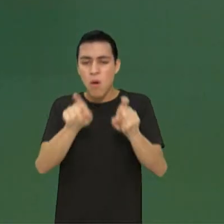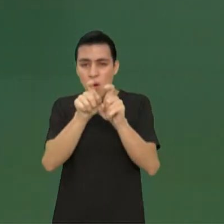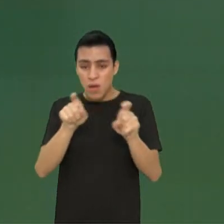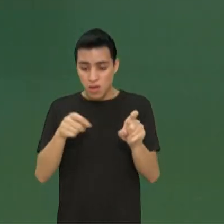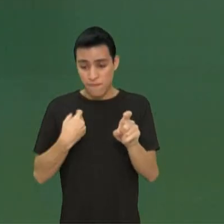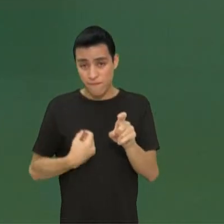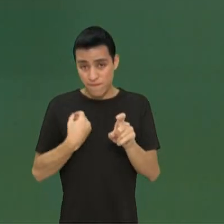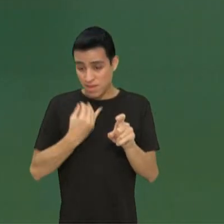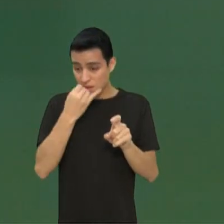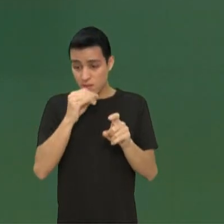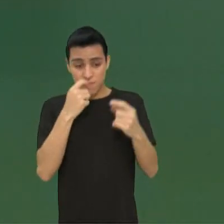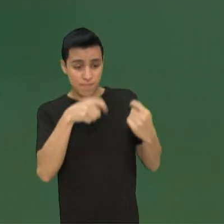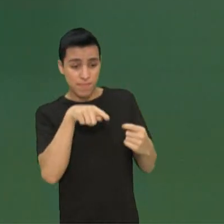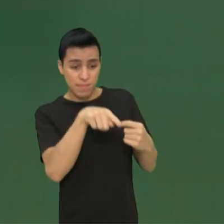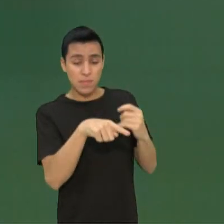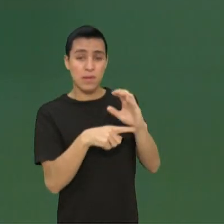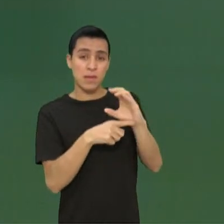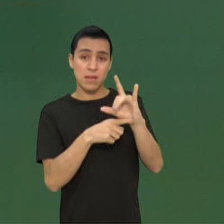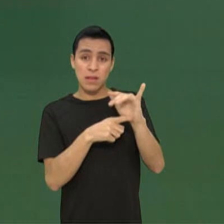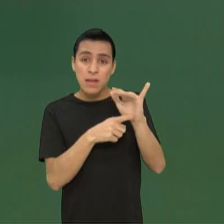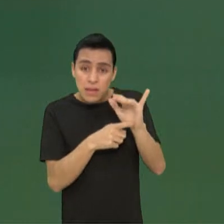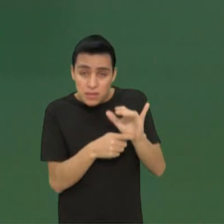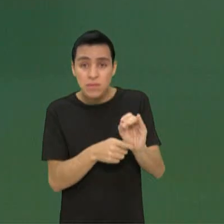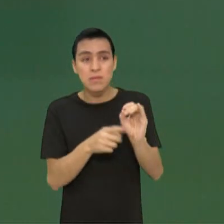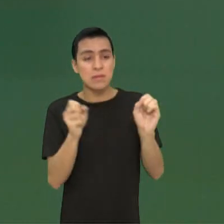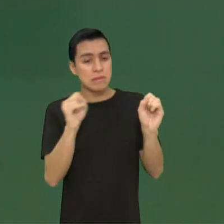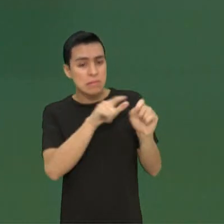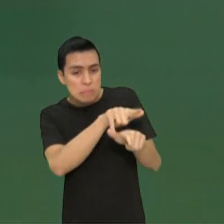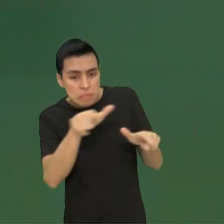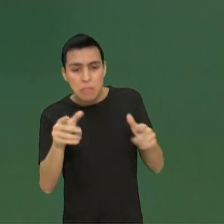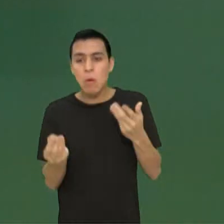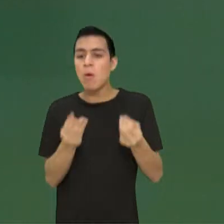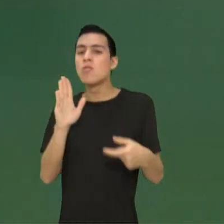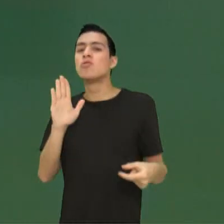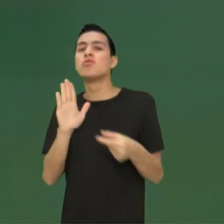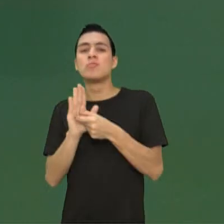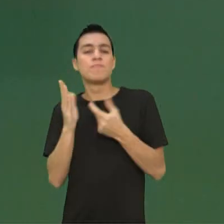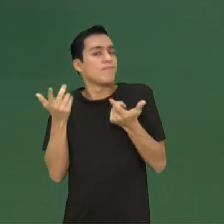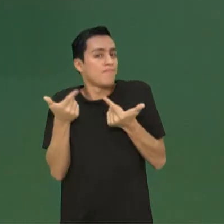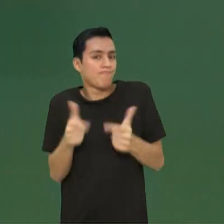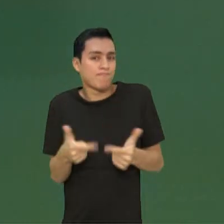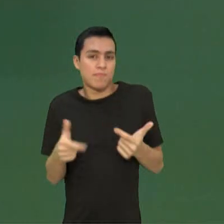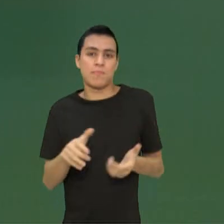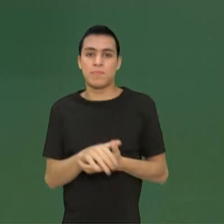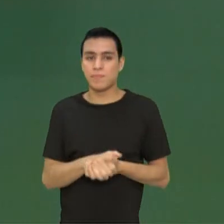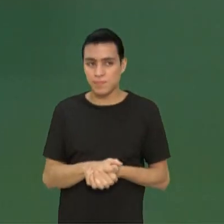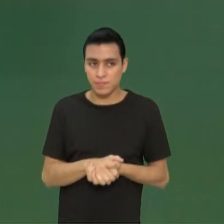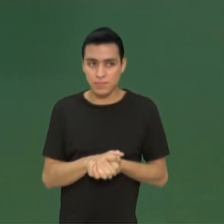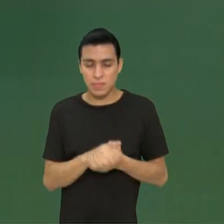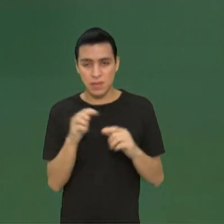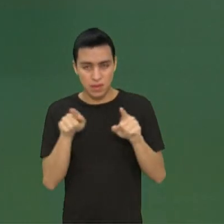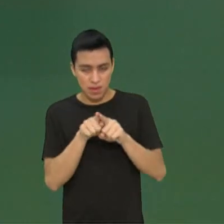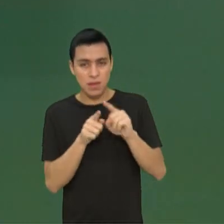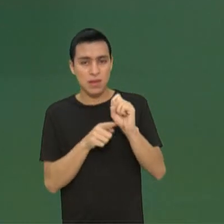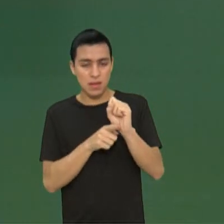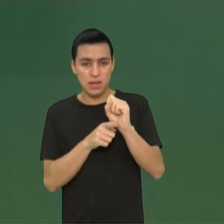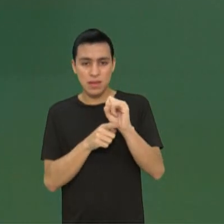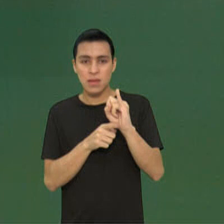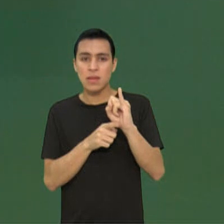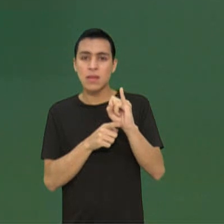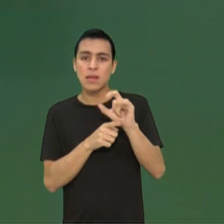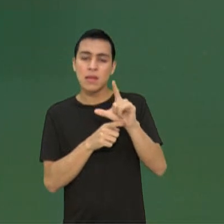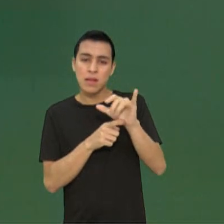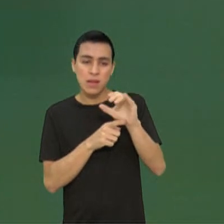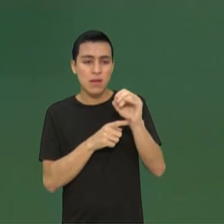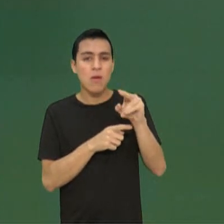eletrônica depende do silício. Sem silício, sem chips eletrônicos. Silicones. O silício é a matéria-prima